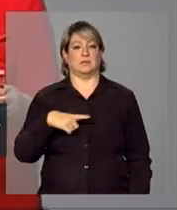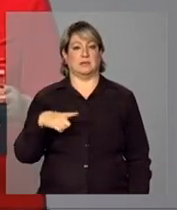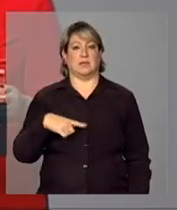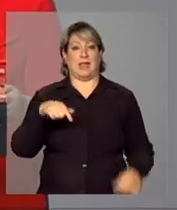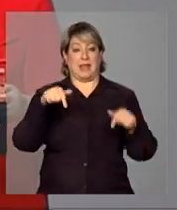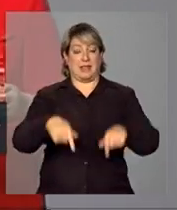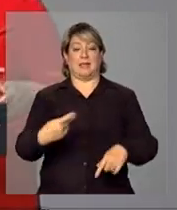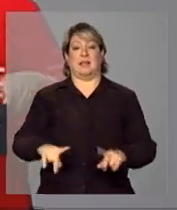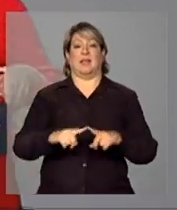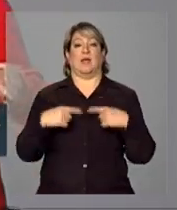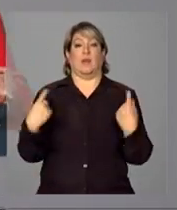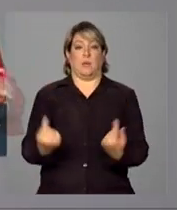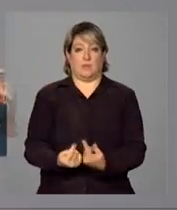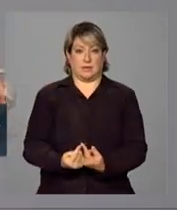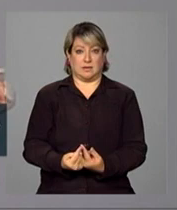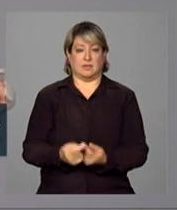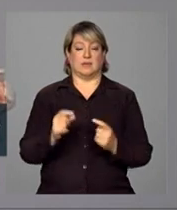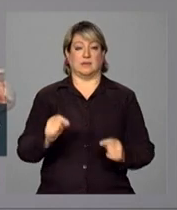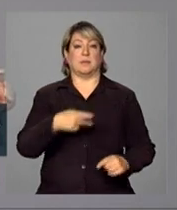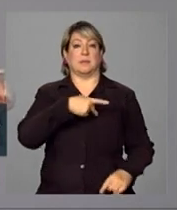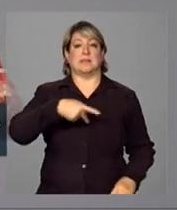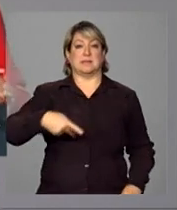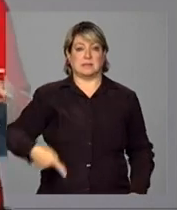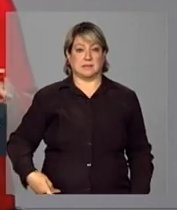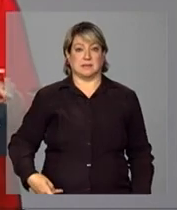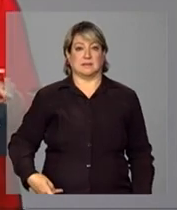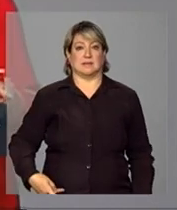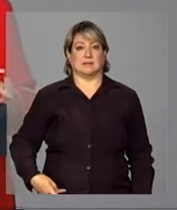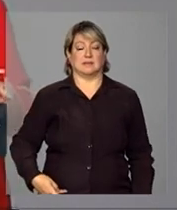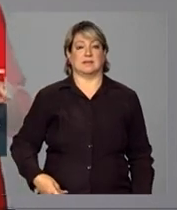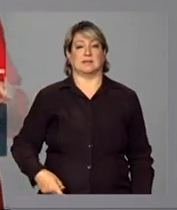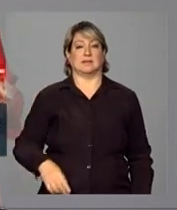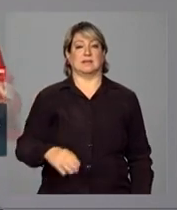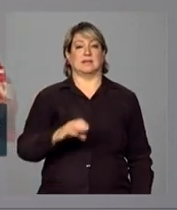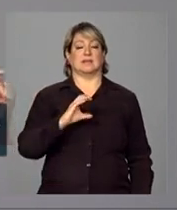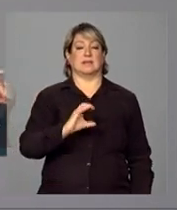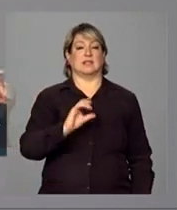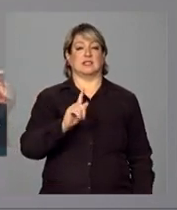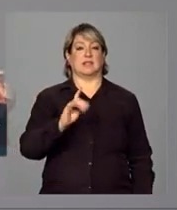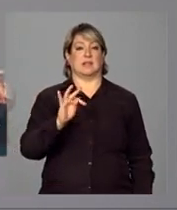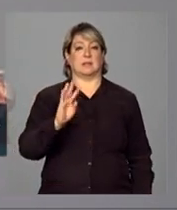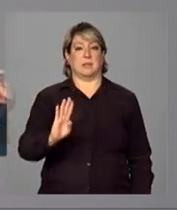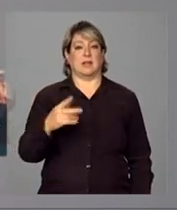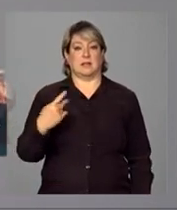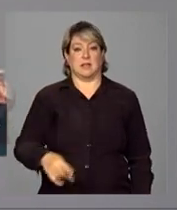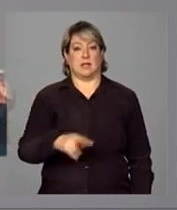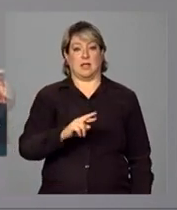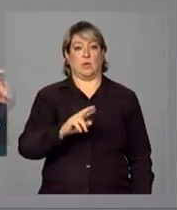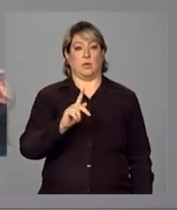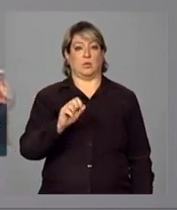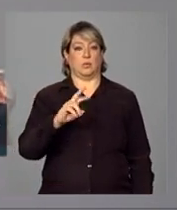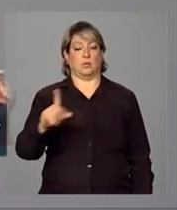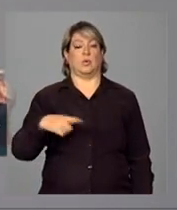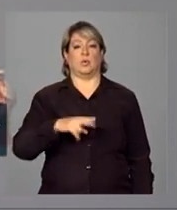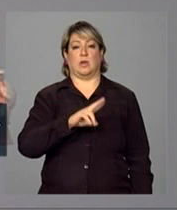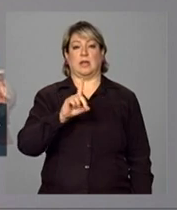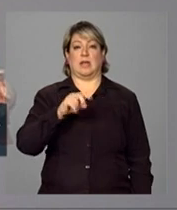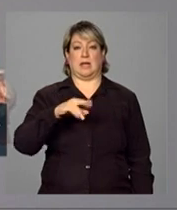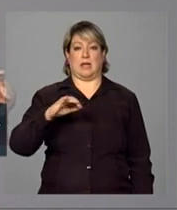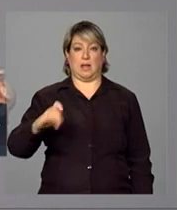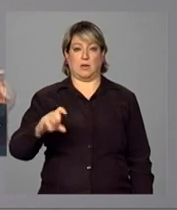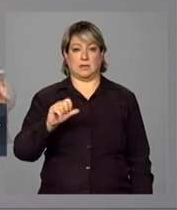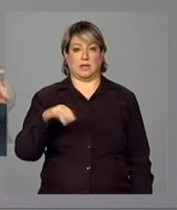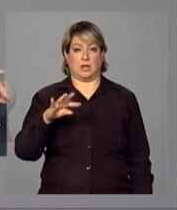nesta reunião, o presidente da CGTB do Rio Grande do Sul, Daniel Santos,